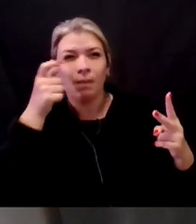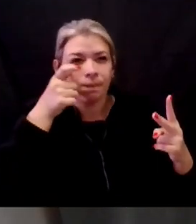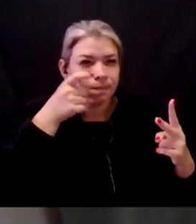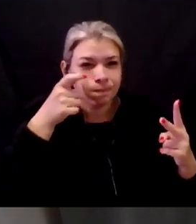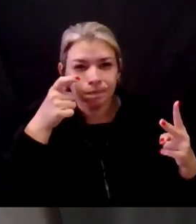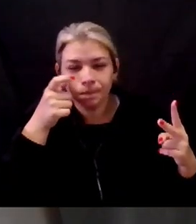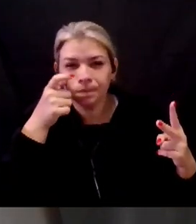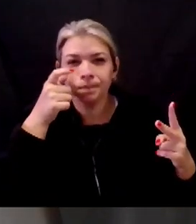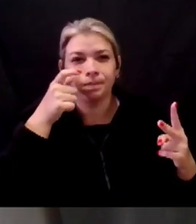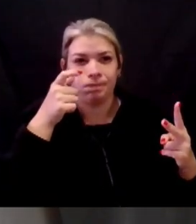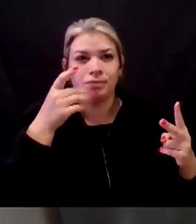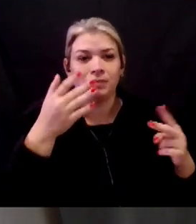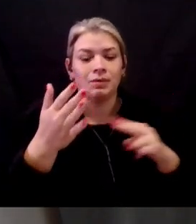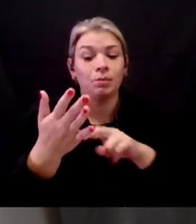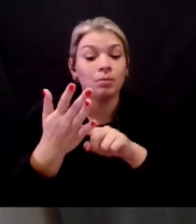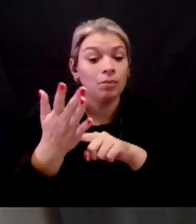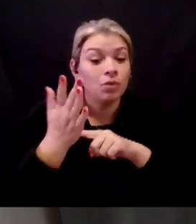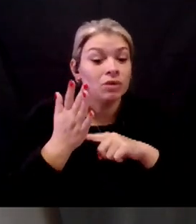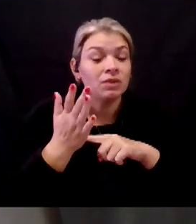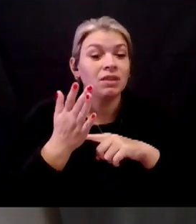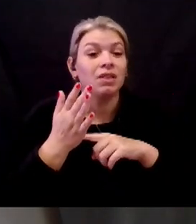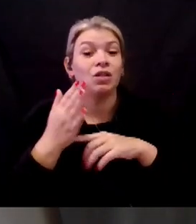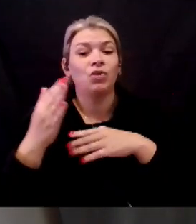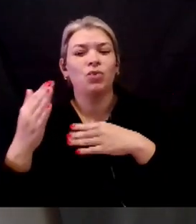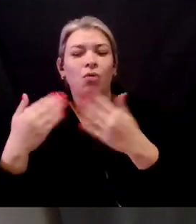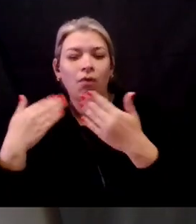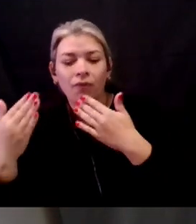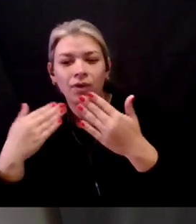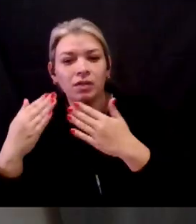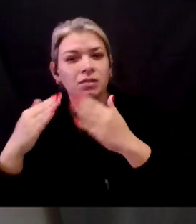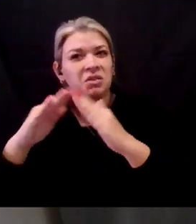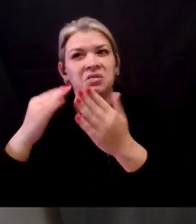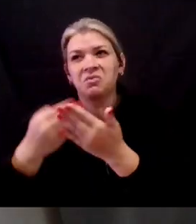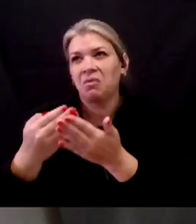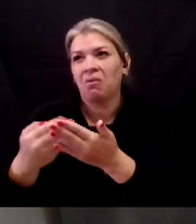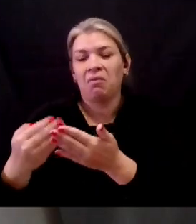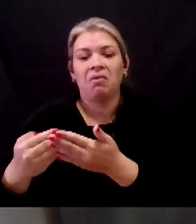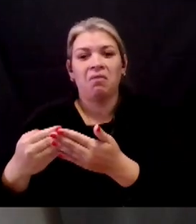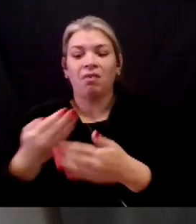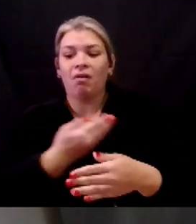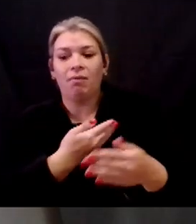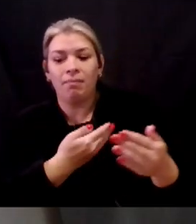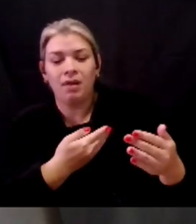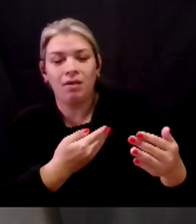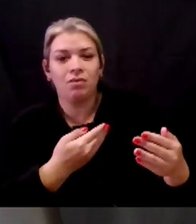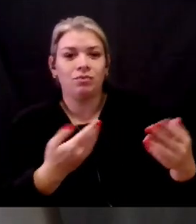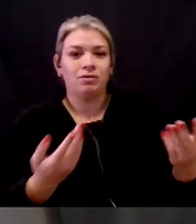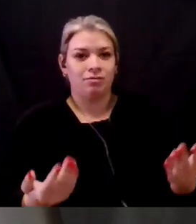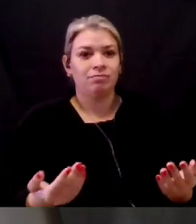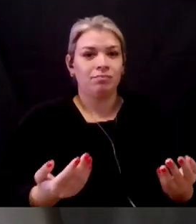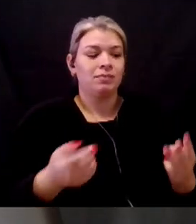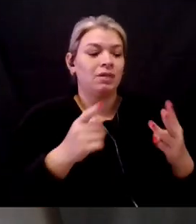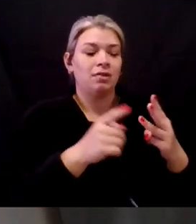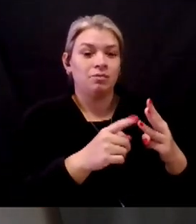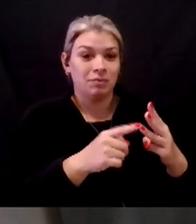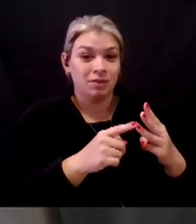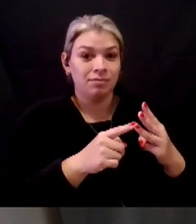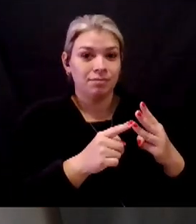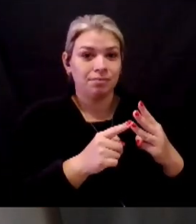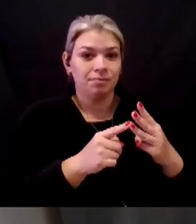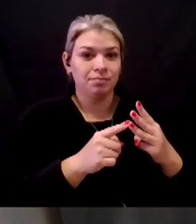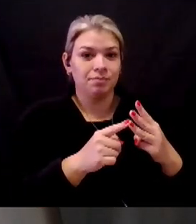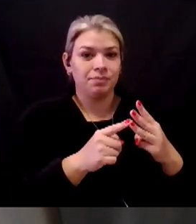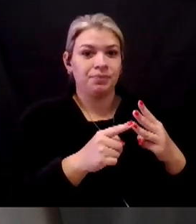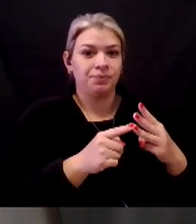modelos, né? Interagindo com pais, com a escola, com os amigos, né? E tem um terceiro, né? Que a gente vai falar